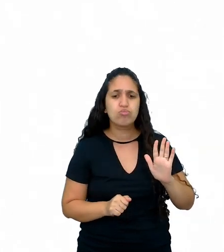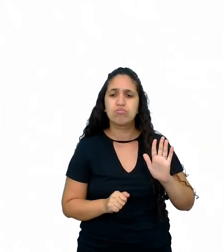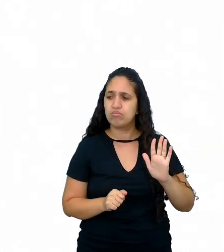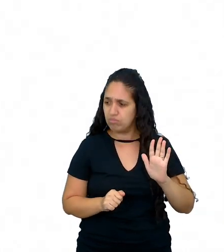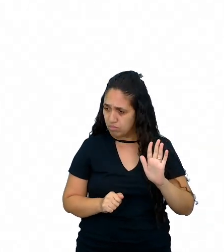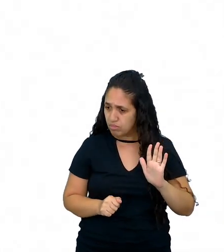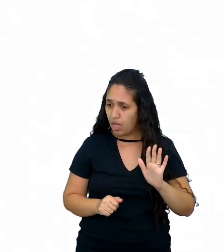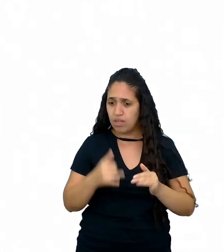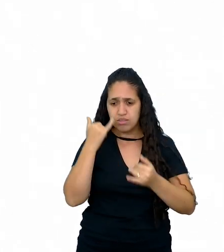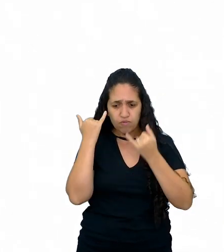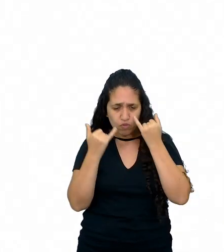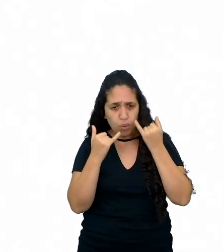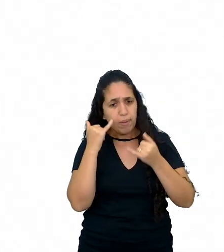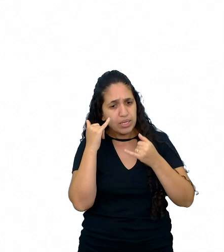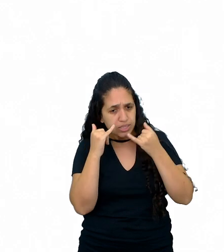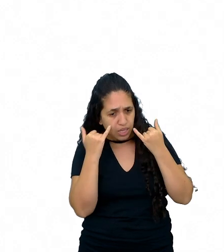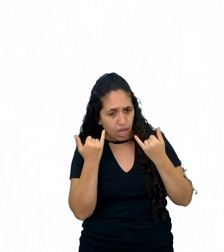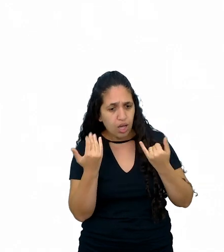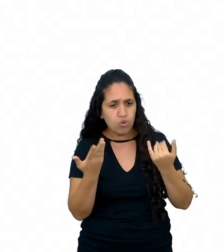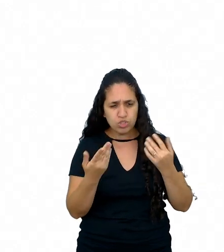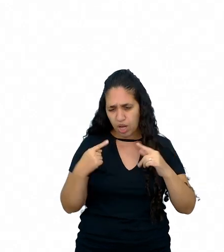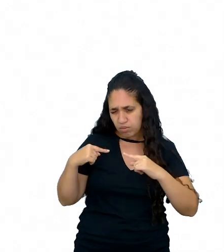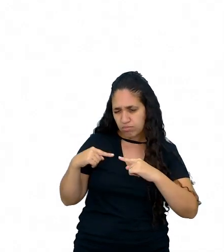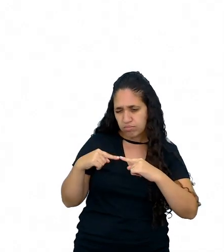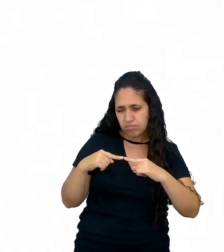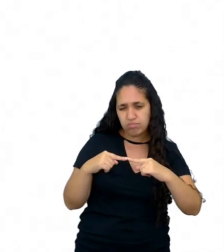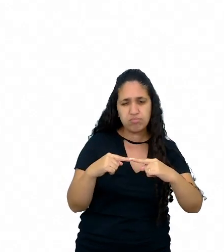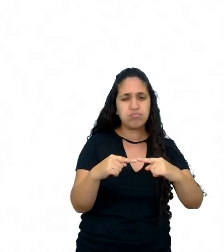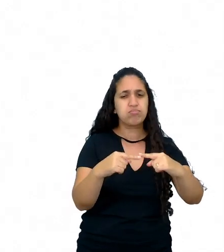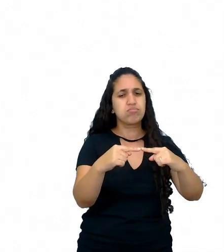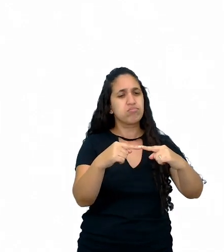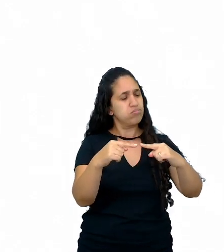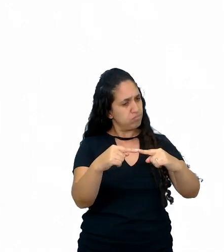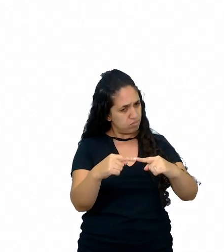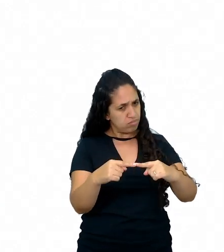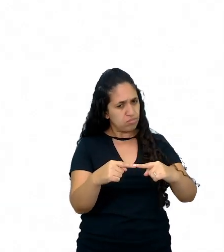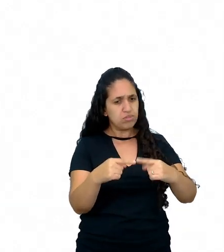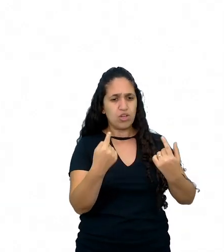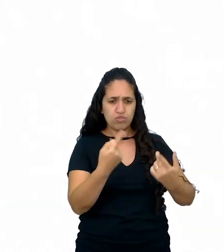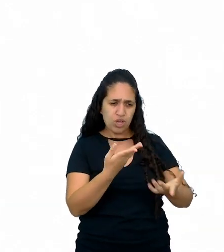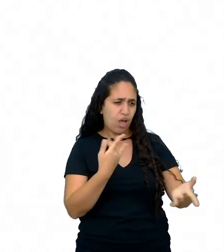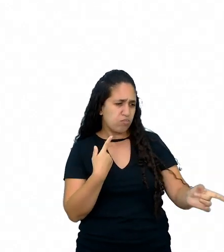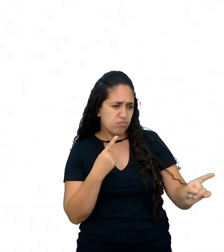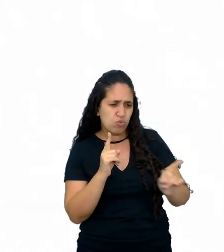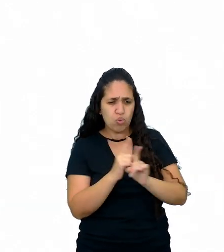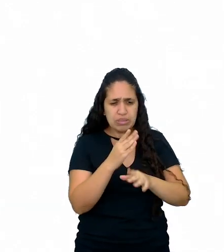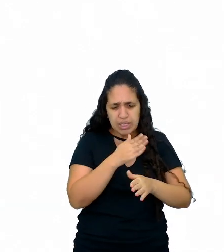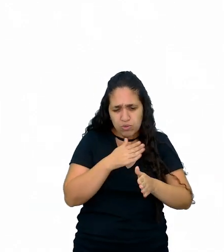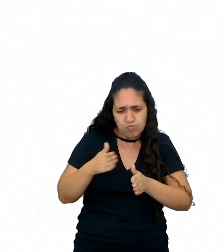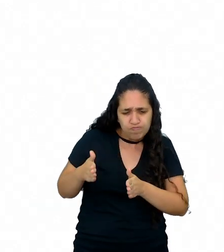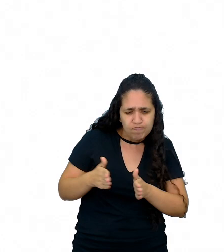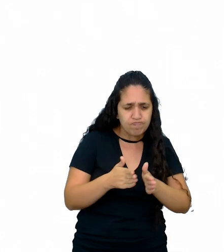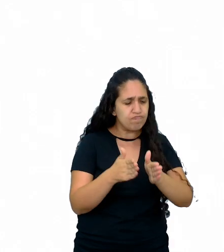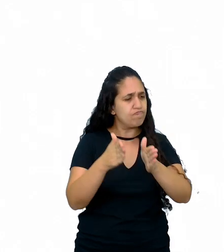as informações, elas se conversam, né? Eu já encontrei um caminho